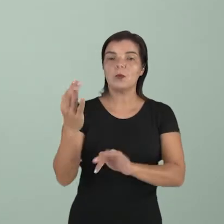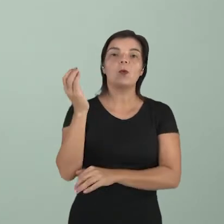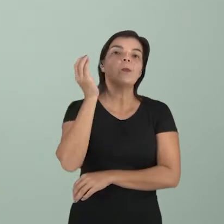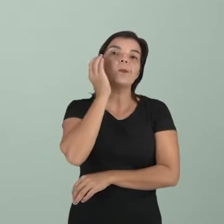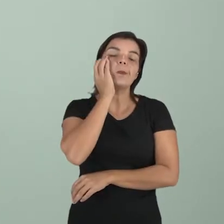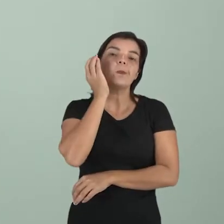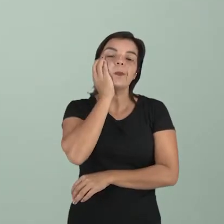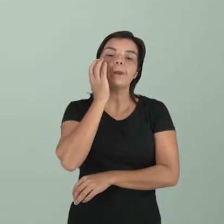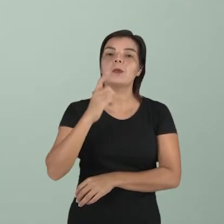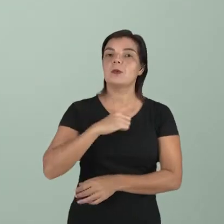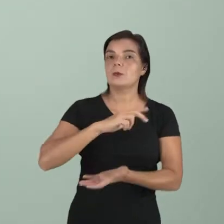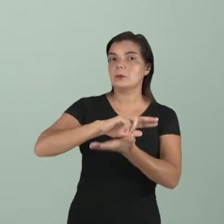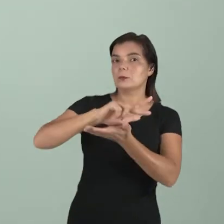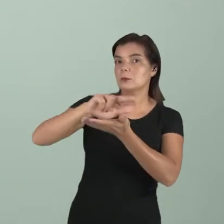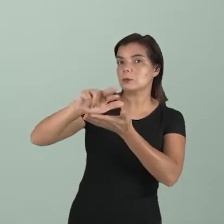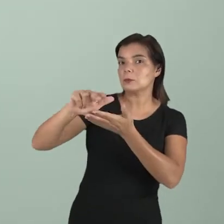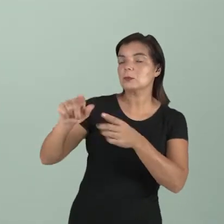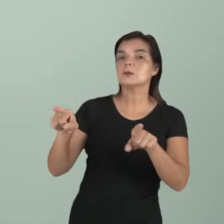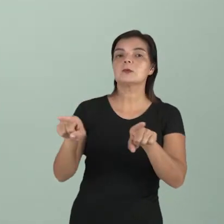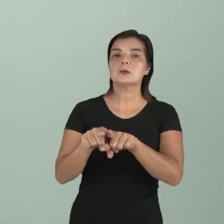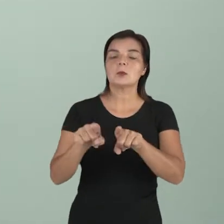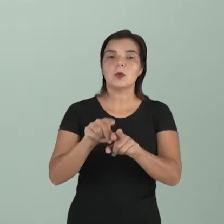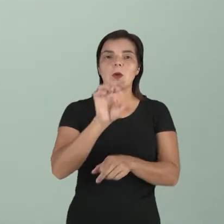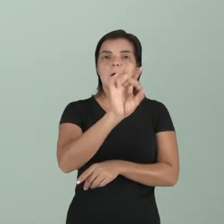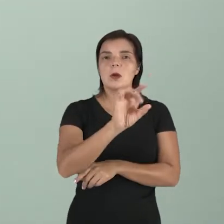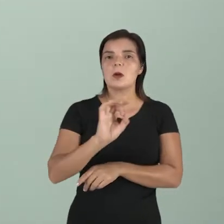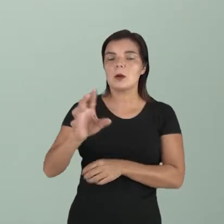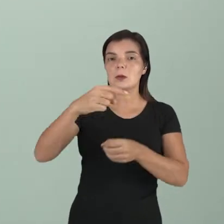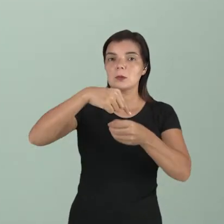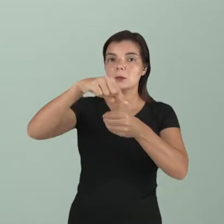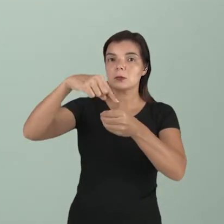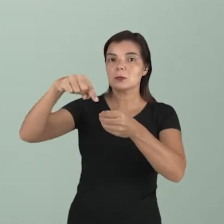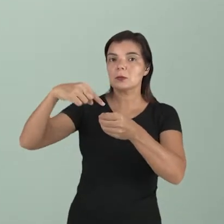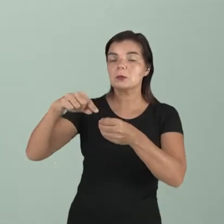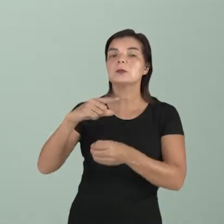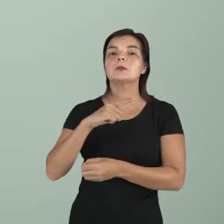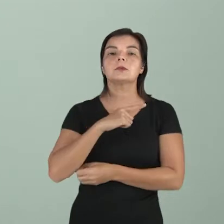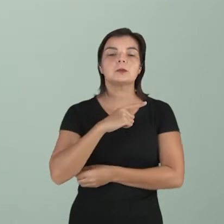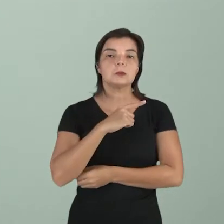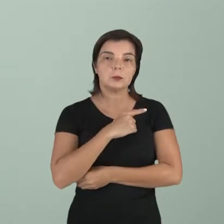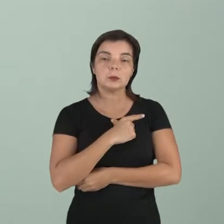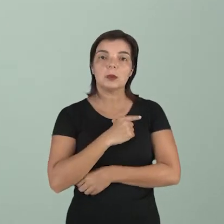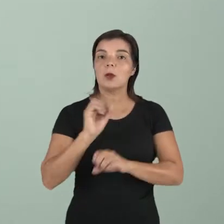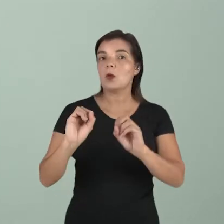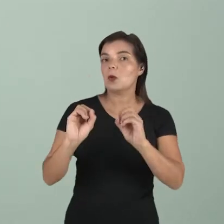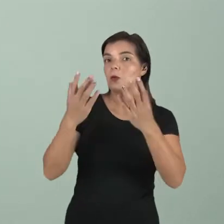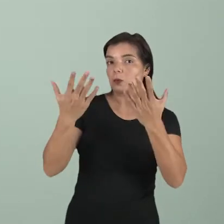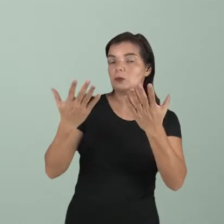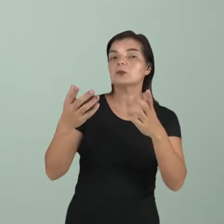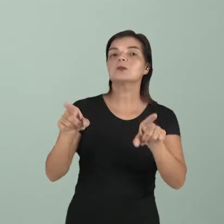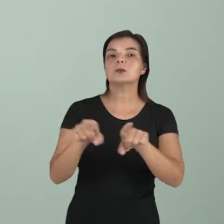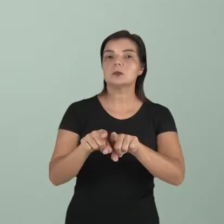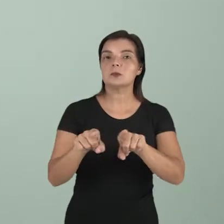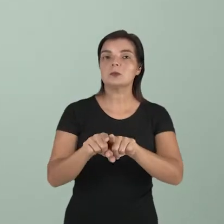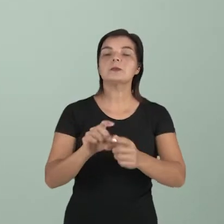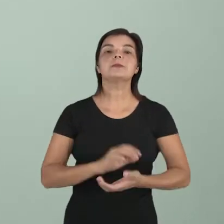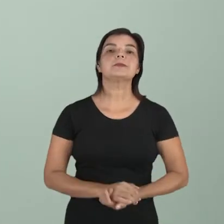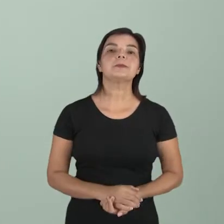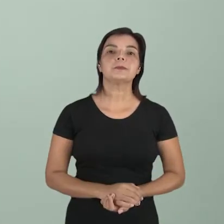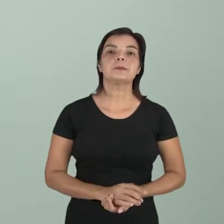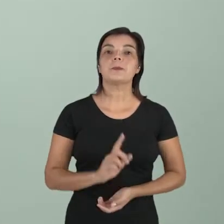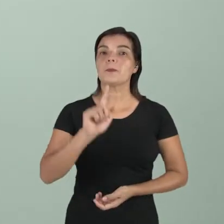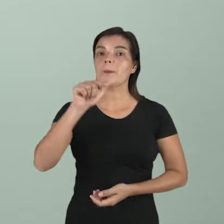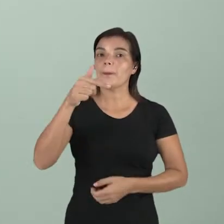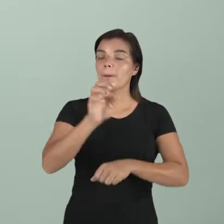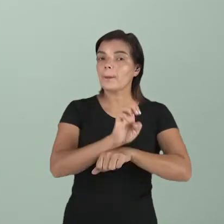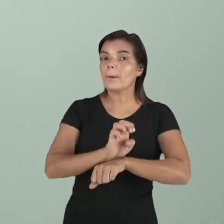tipo de festival dentro do nosso estado. Por exemplo, em Sena Madureira, vocês que estão me assistindo daí, qual festival que